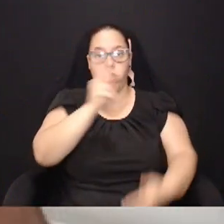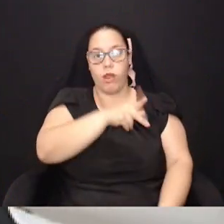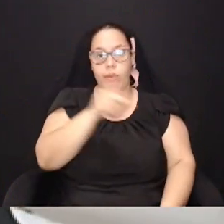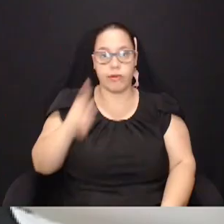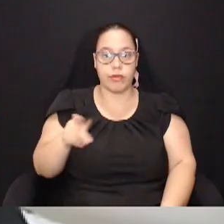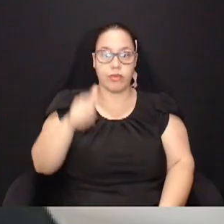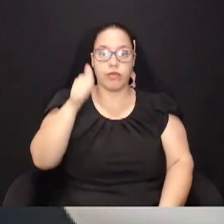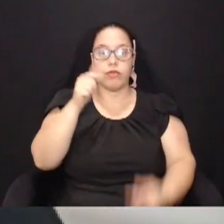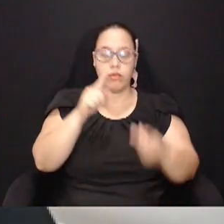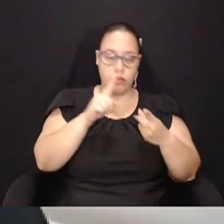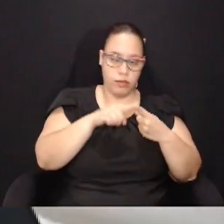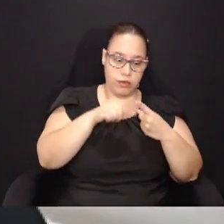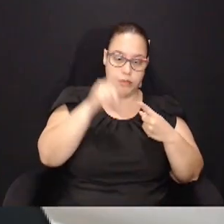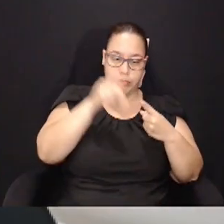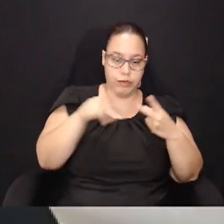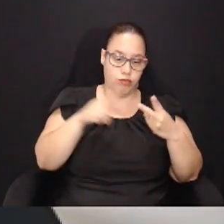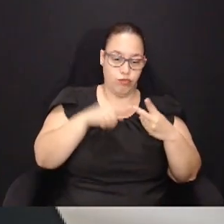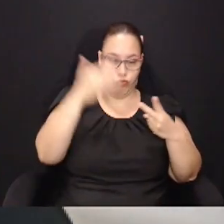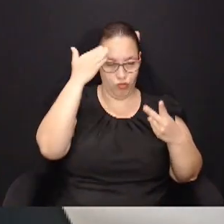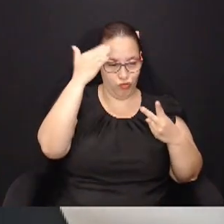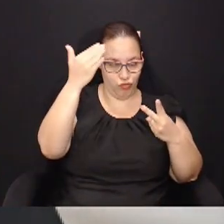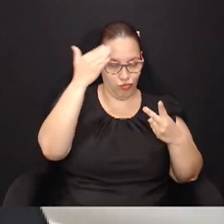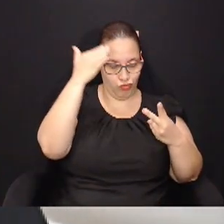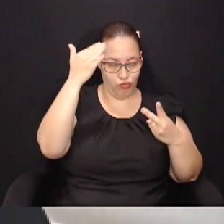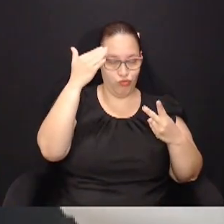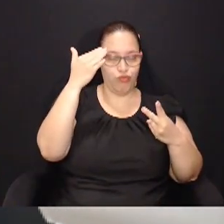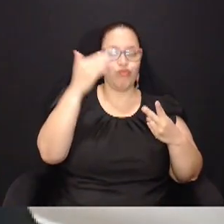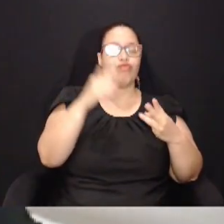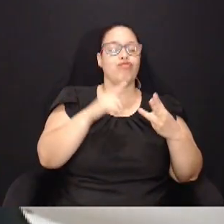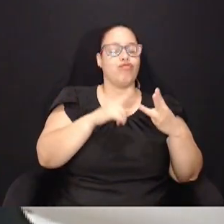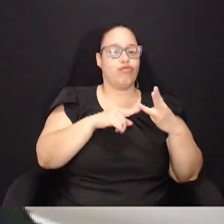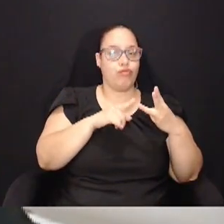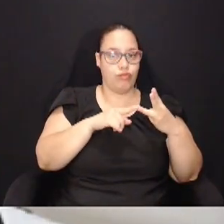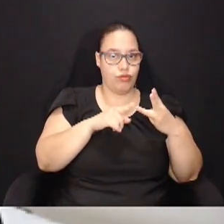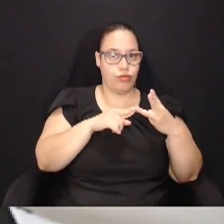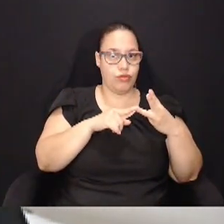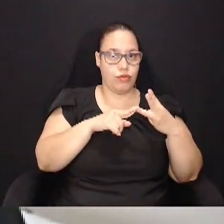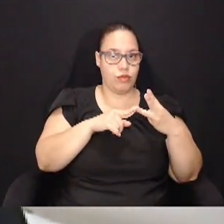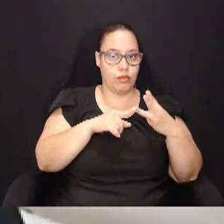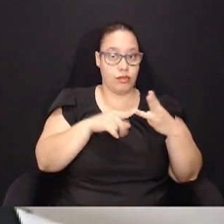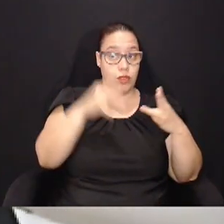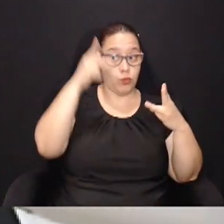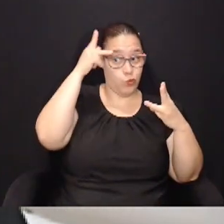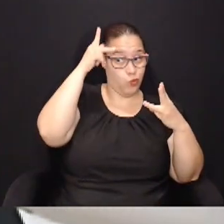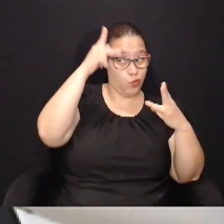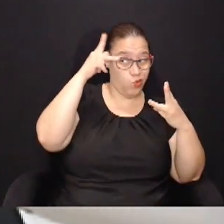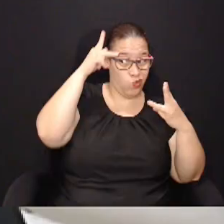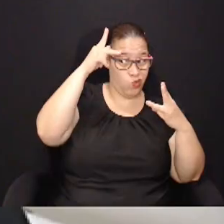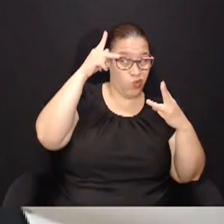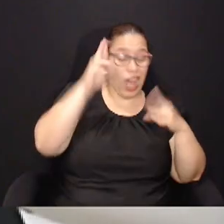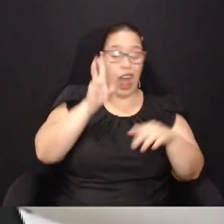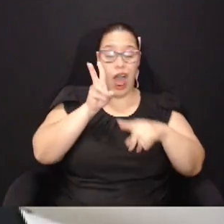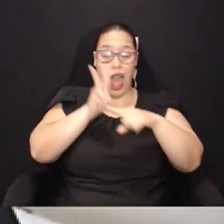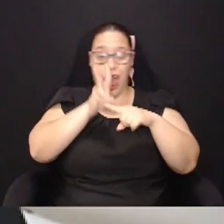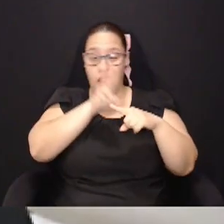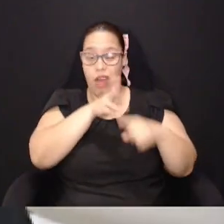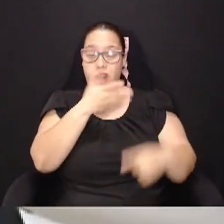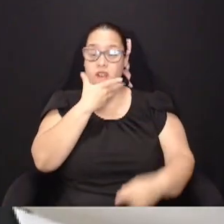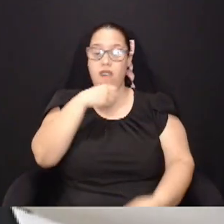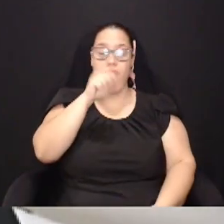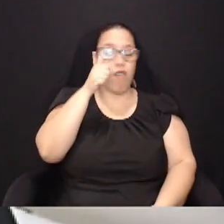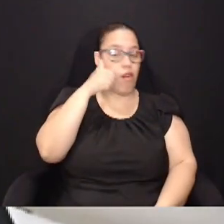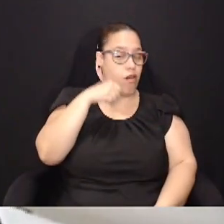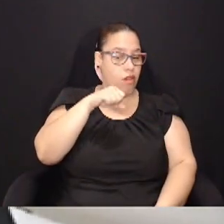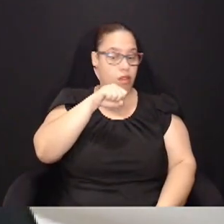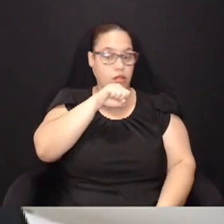professores, psicólogos e psicanalistas. A gente atende os pais e de uma